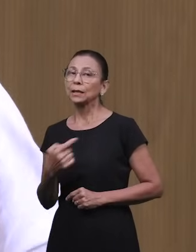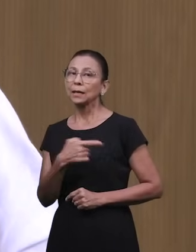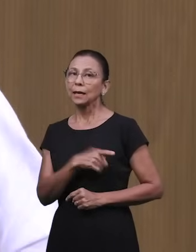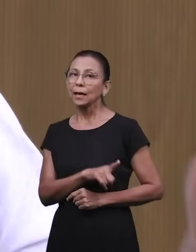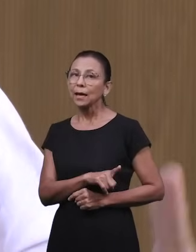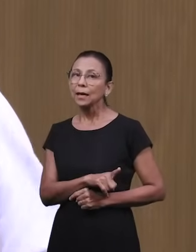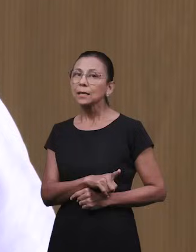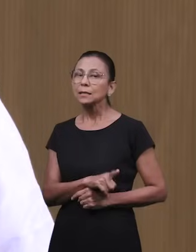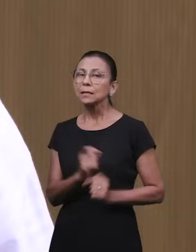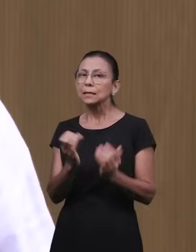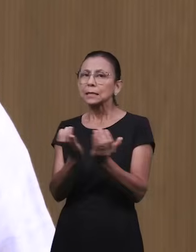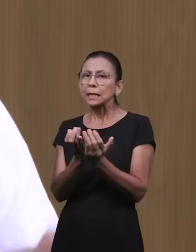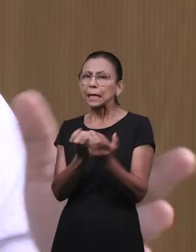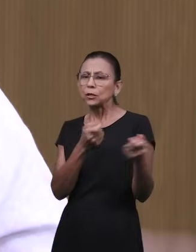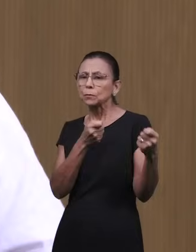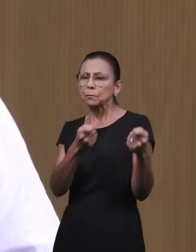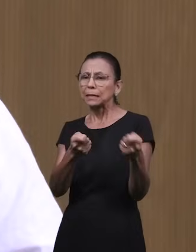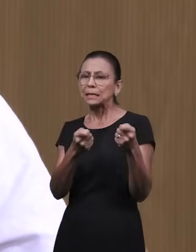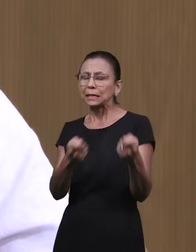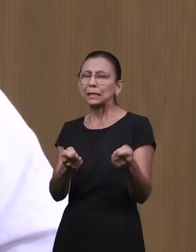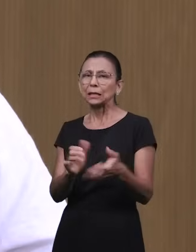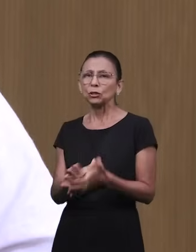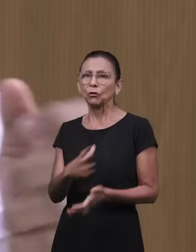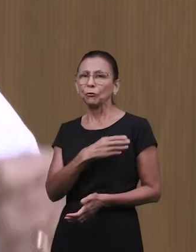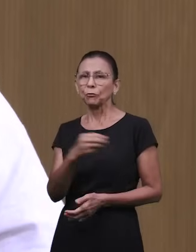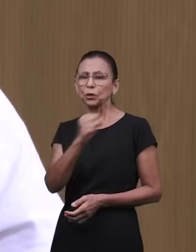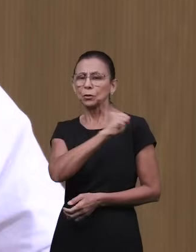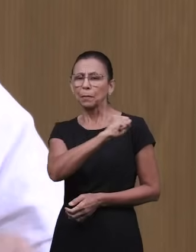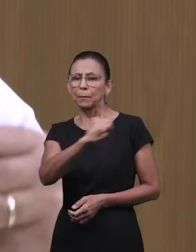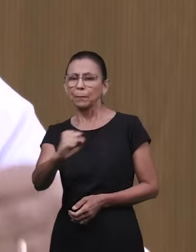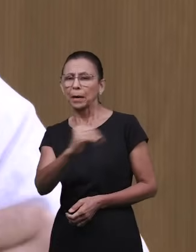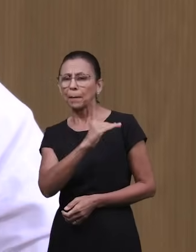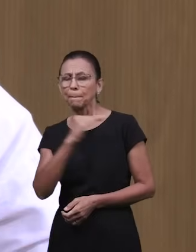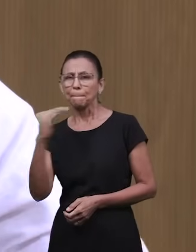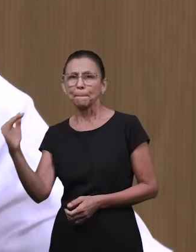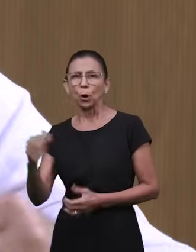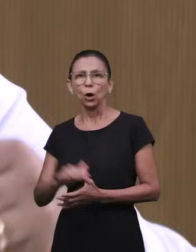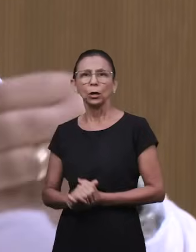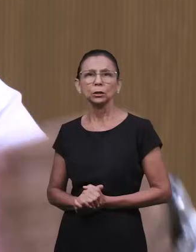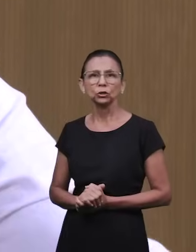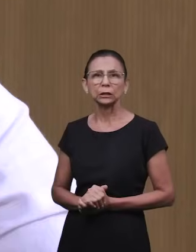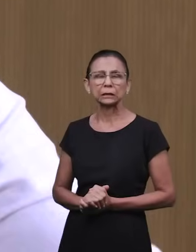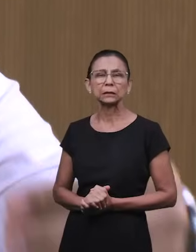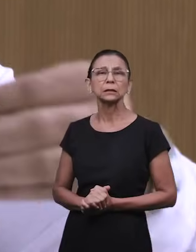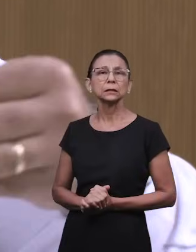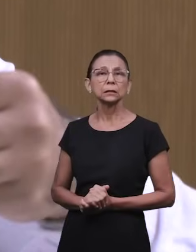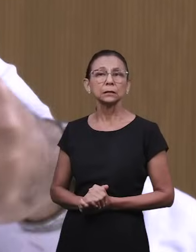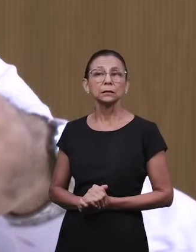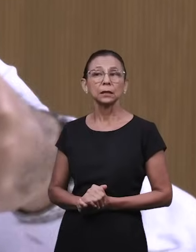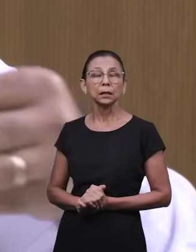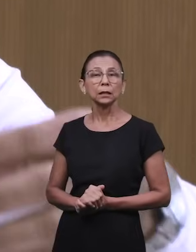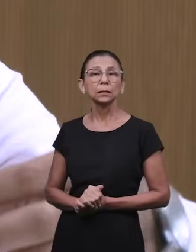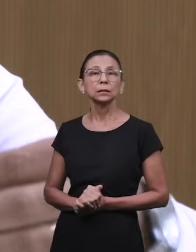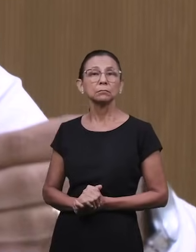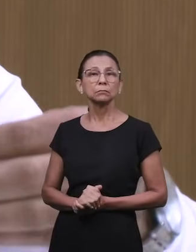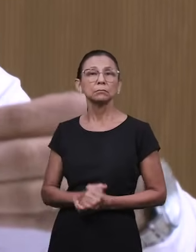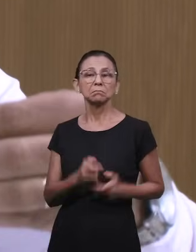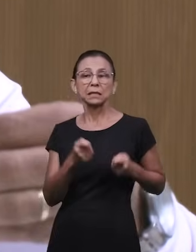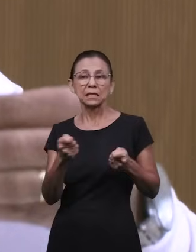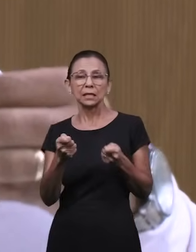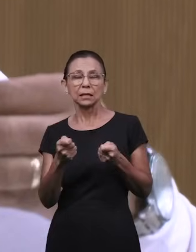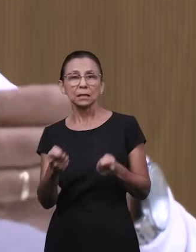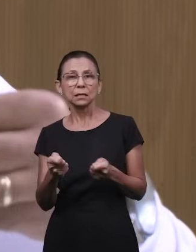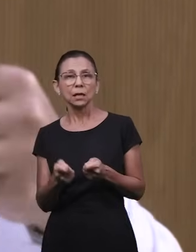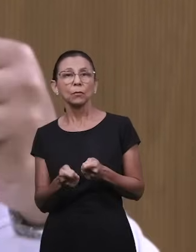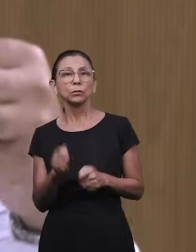mesmos cristãos eram perseguidos, seus filhos mortos, seus cargos públicos cassados. Então, o povo,